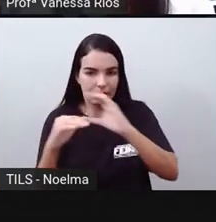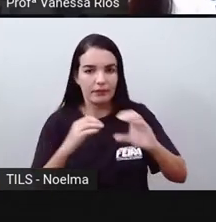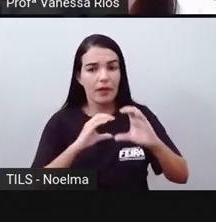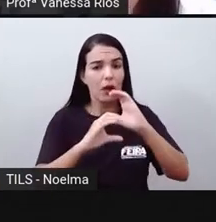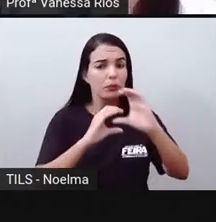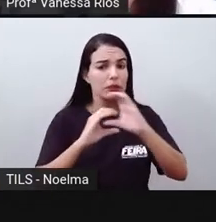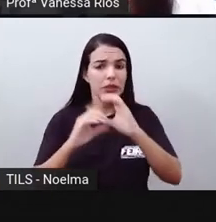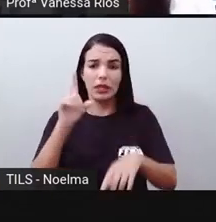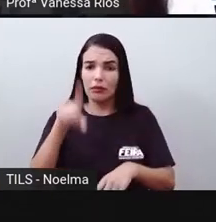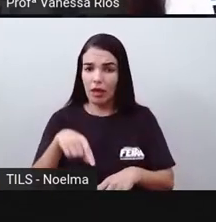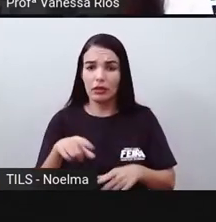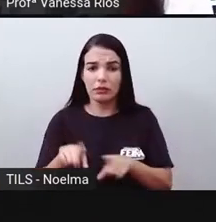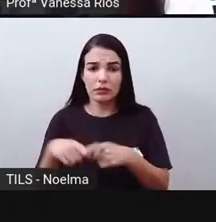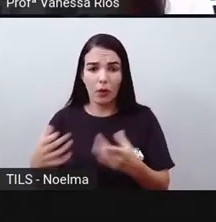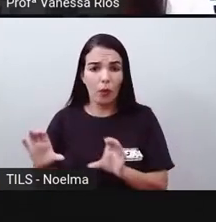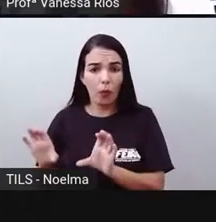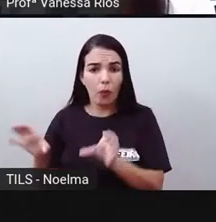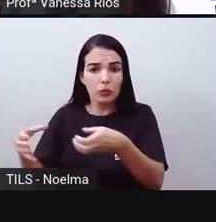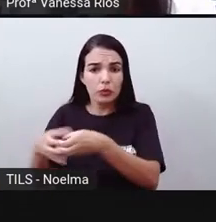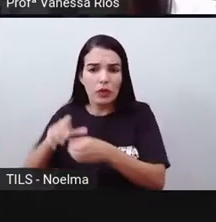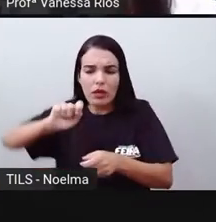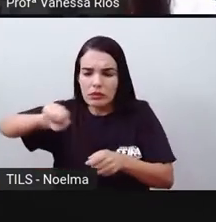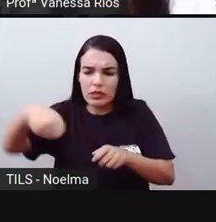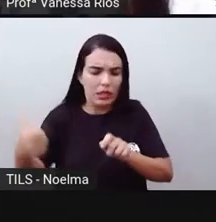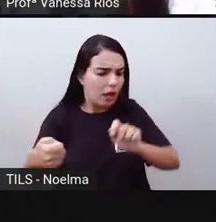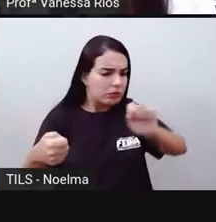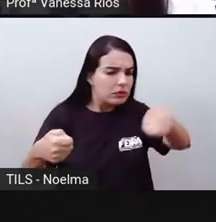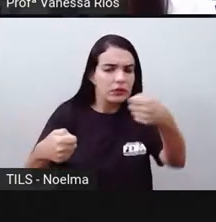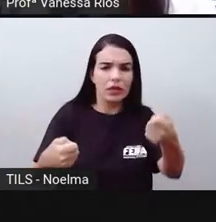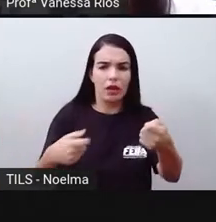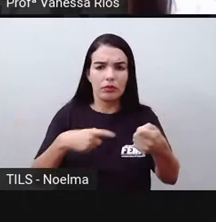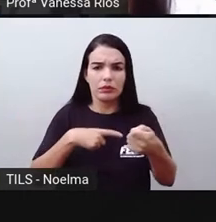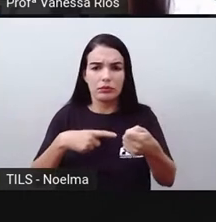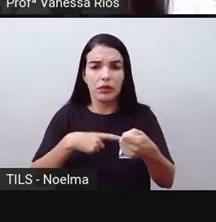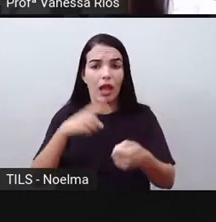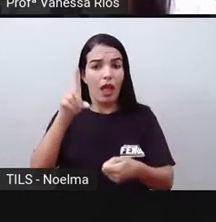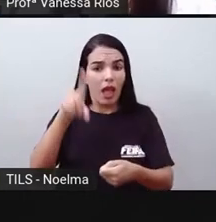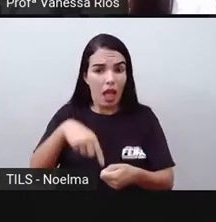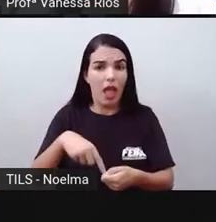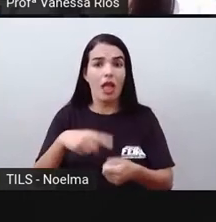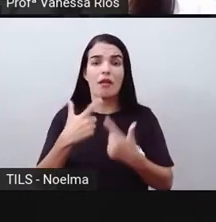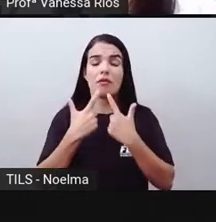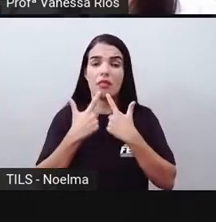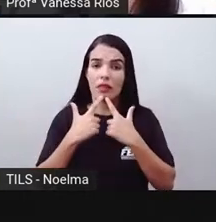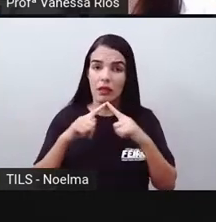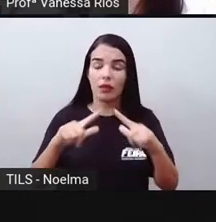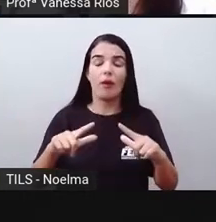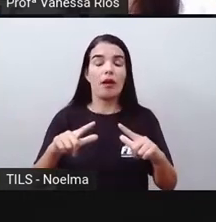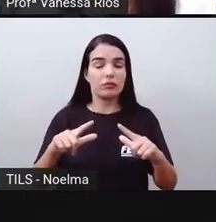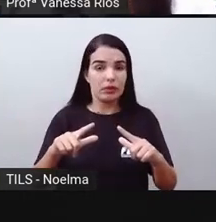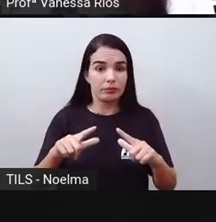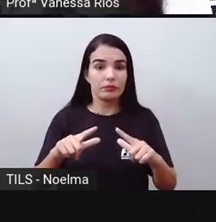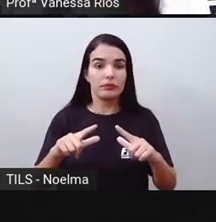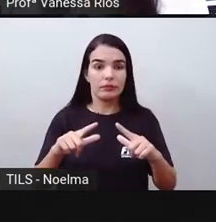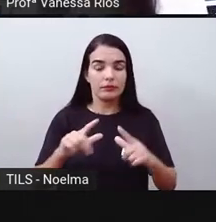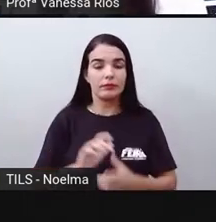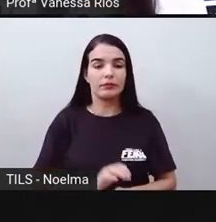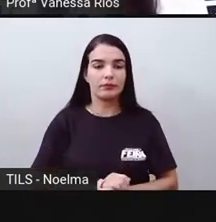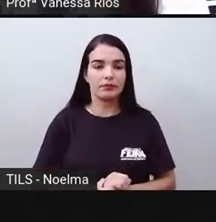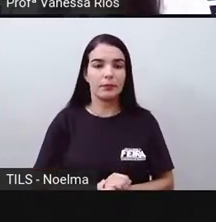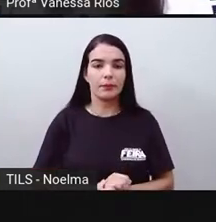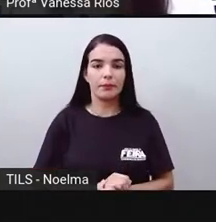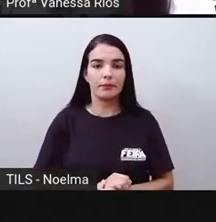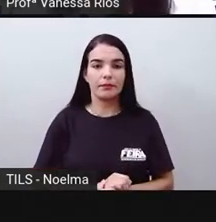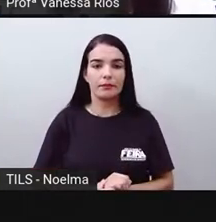E qualquer conjunto de signos ou sinais pode ser considerado uma forma de